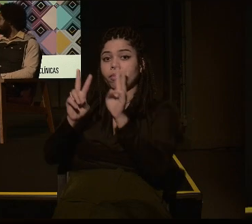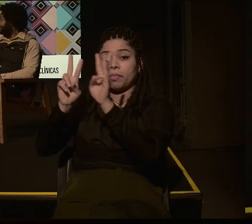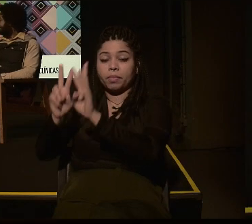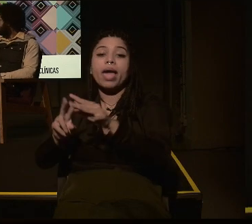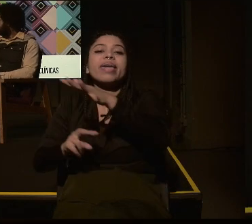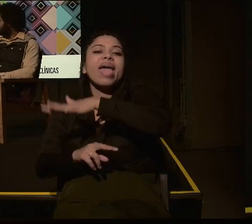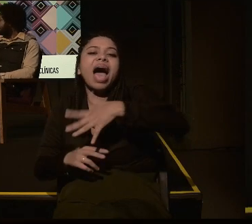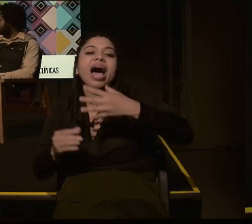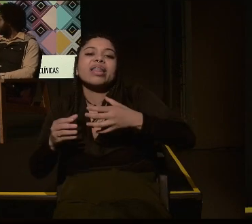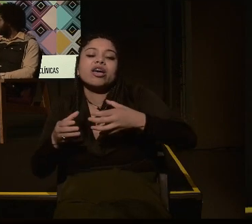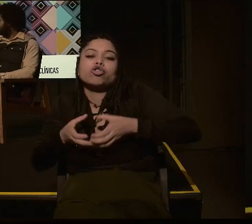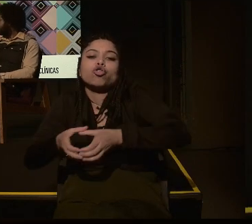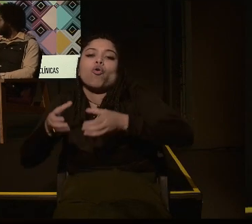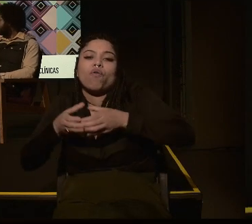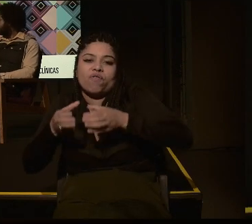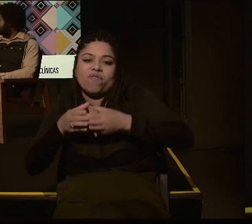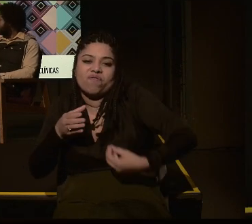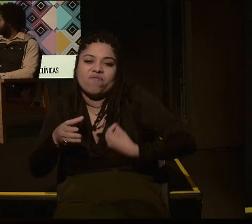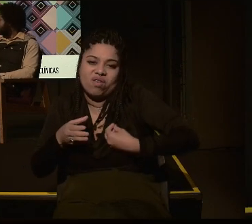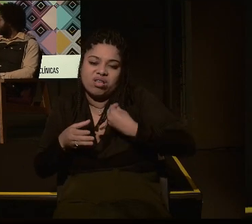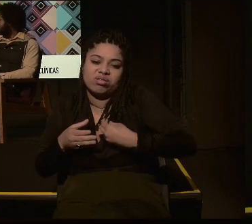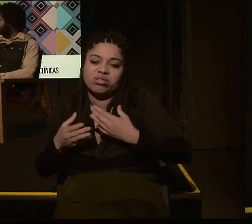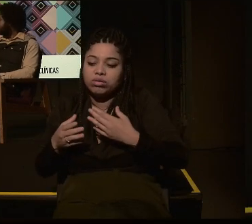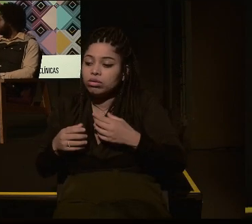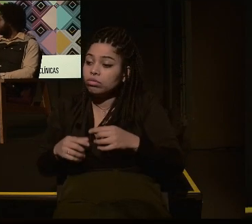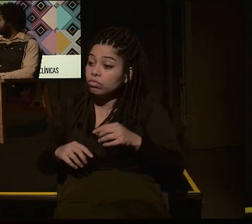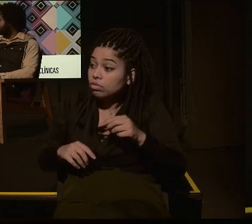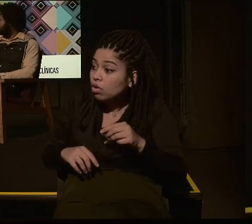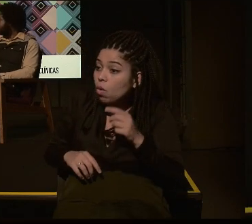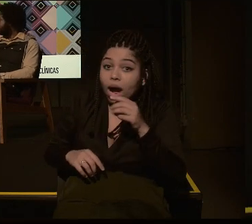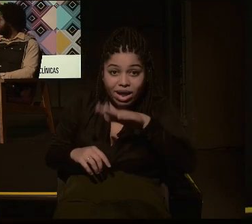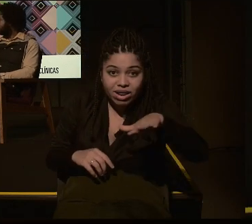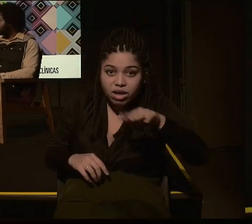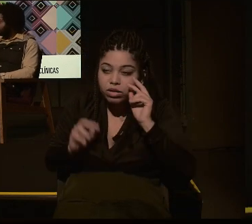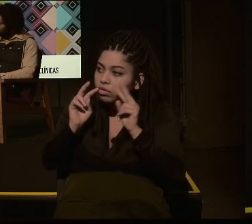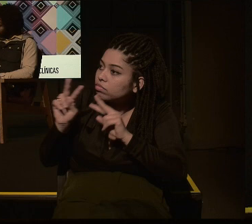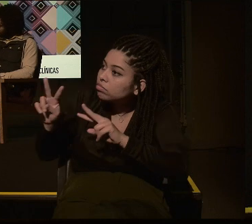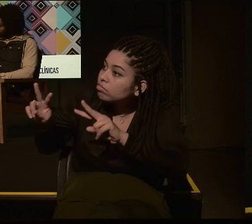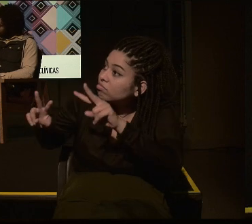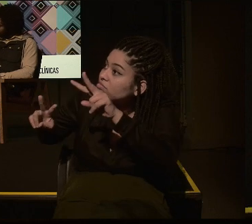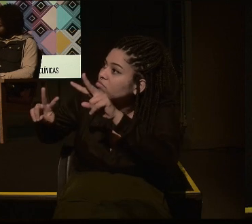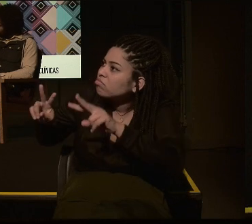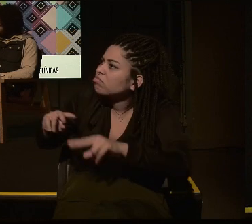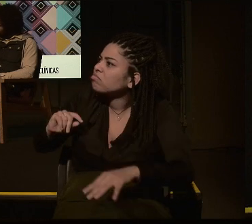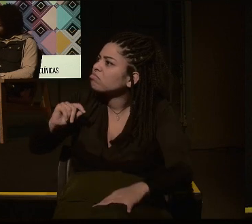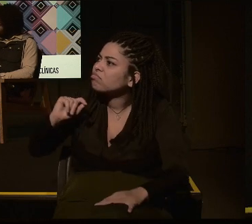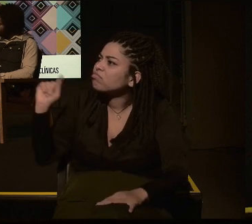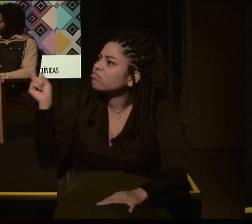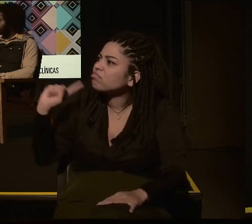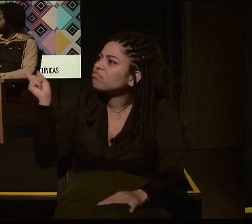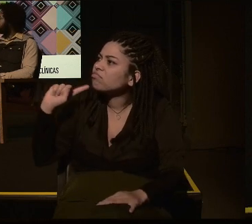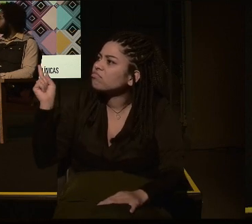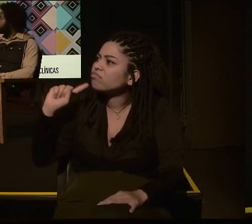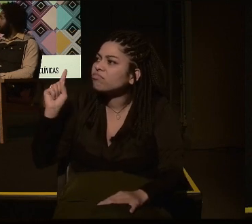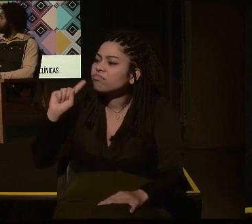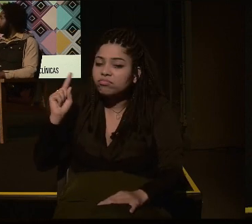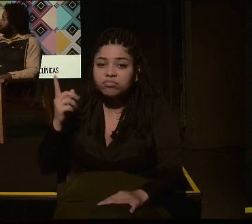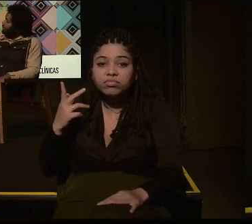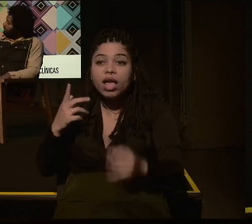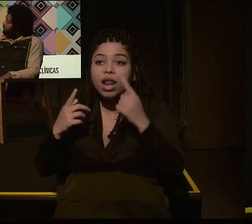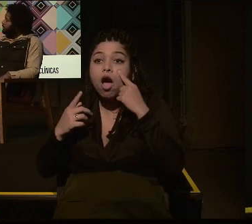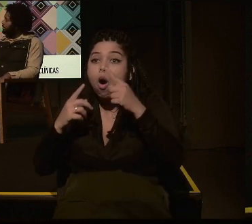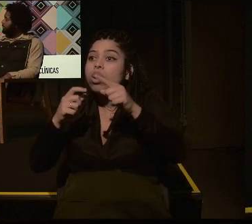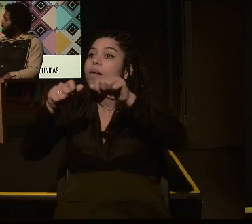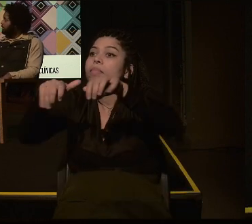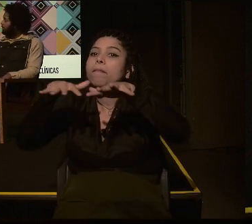CAPS, ela olha o quintal e ela fala: não. Ela olha para essa plateia,